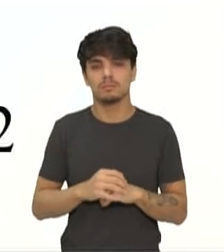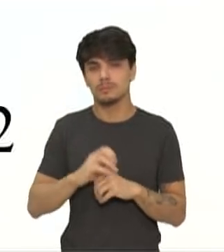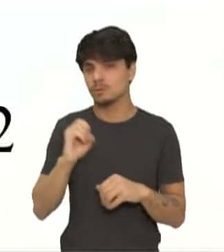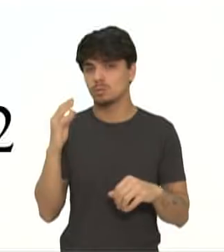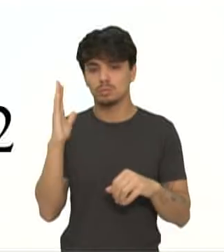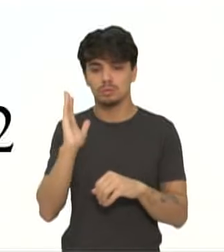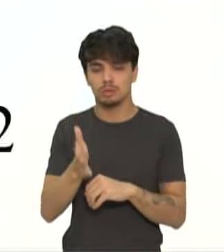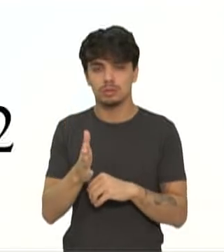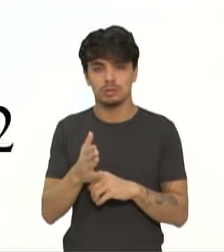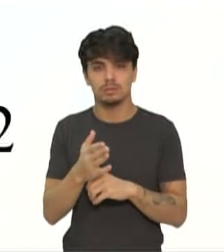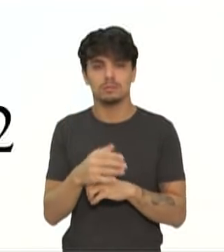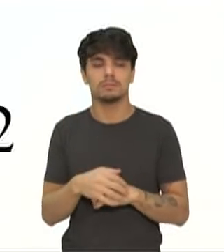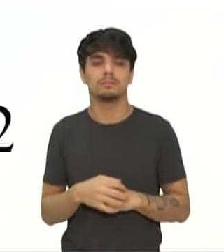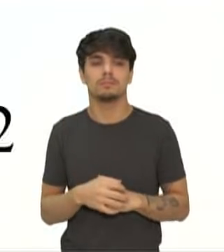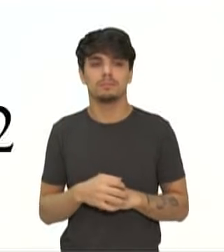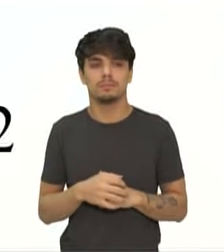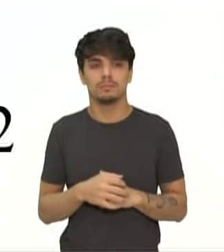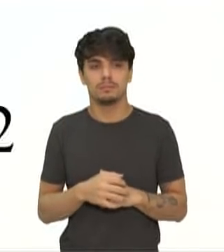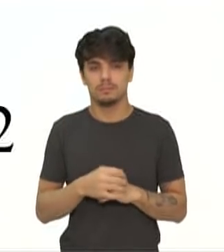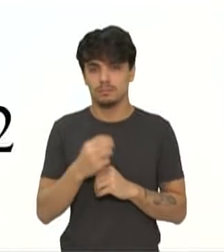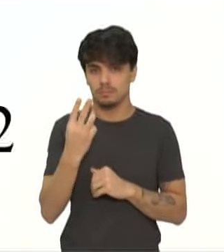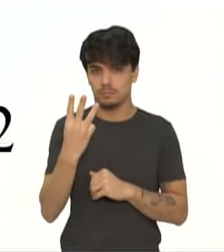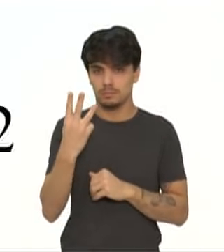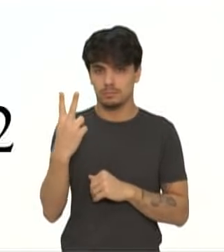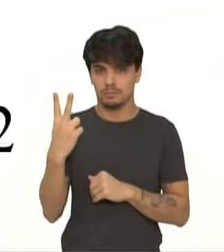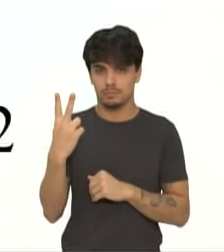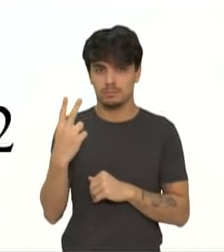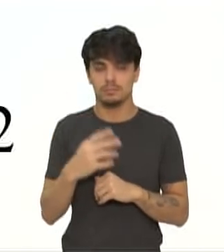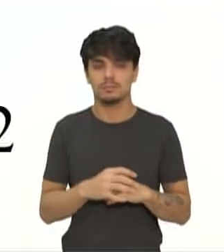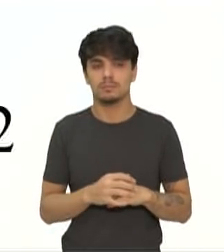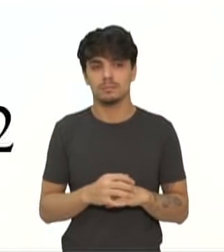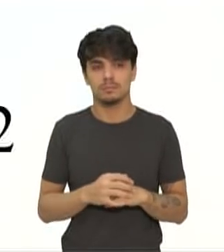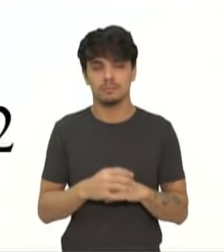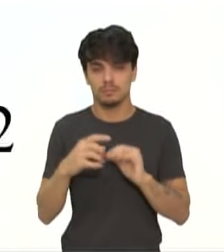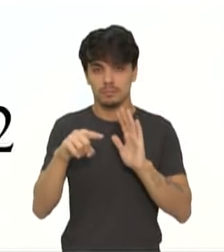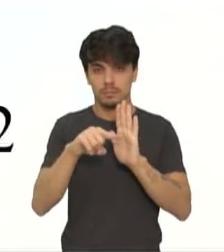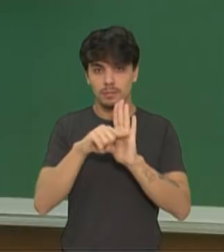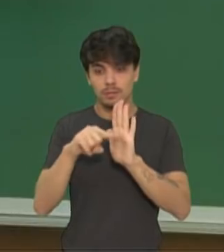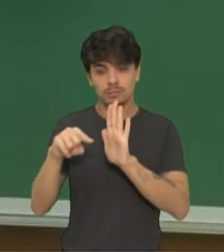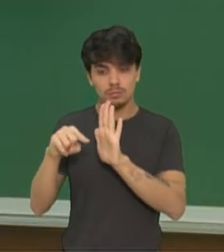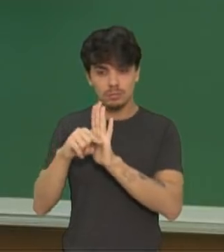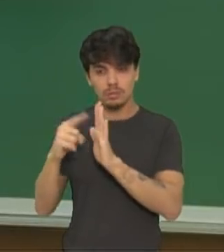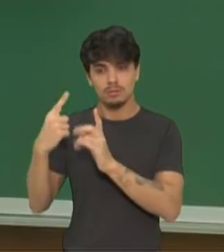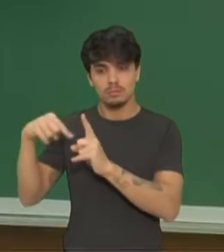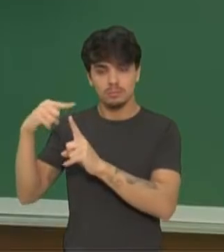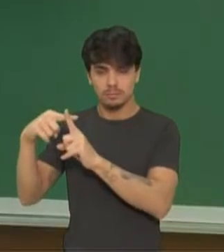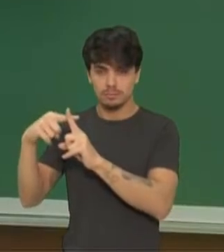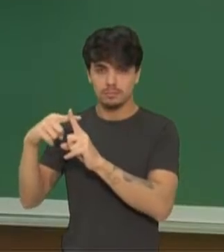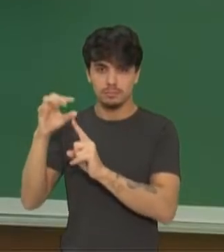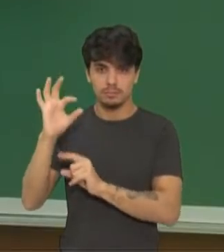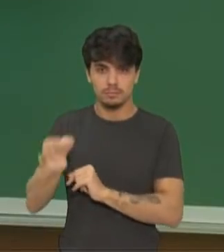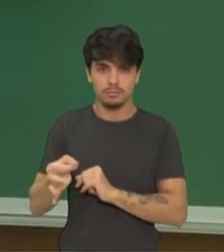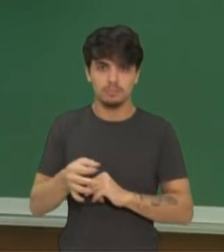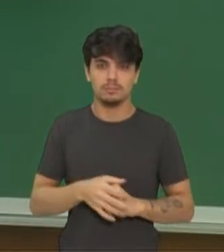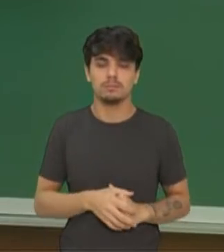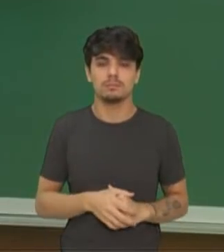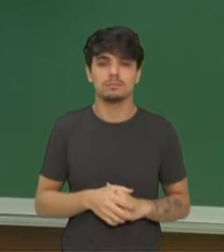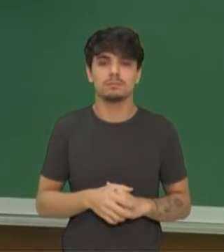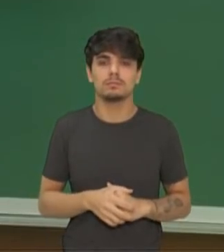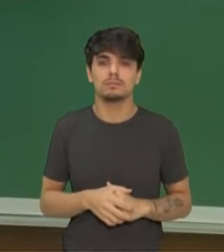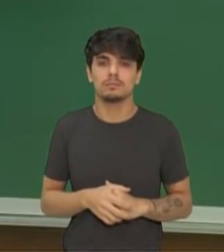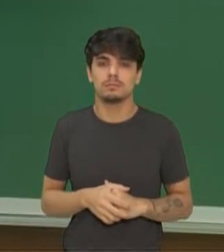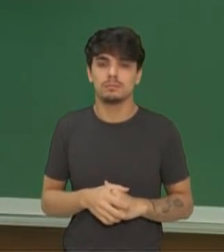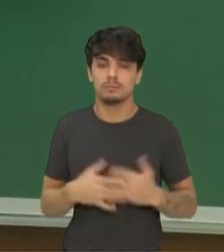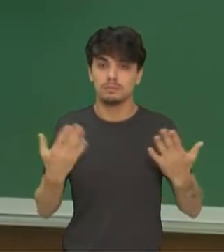direto, 160 divididos por 5 dá quanto? 32. Menos com menos, mais. Então, a